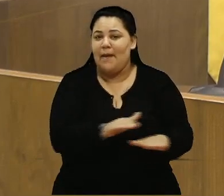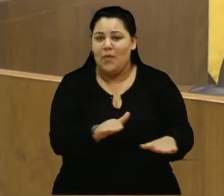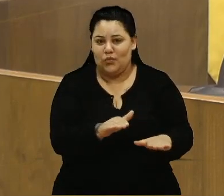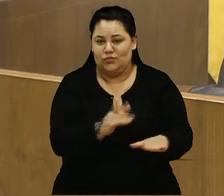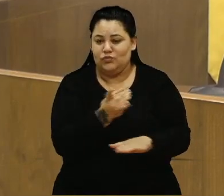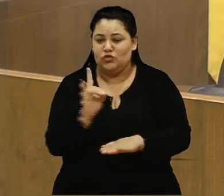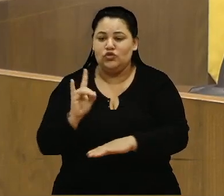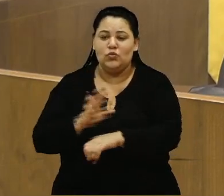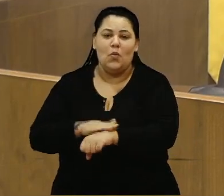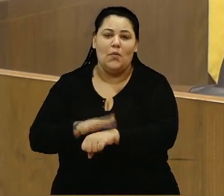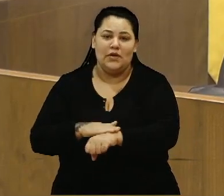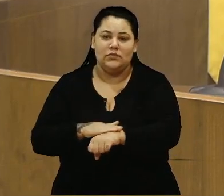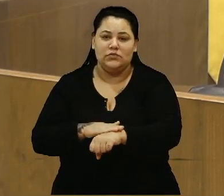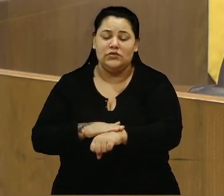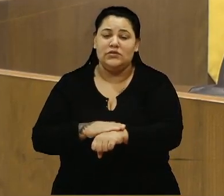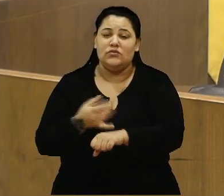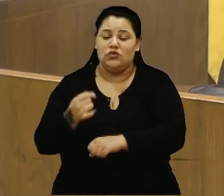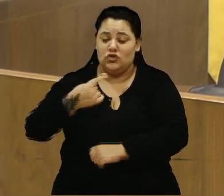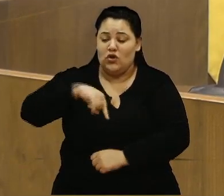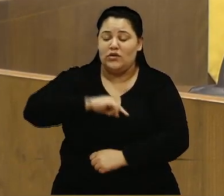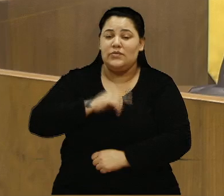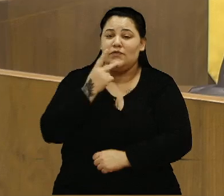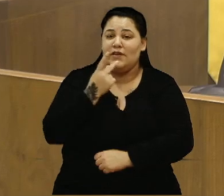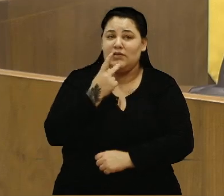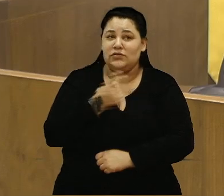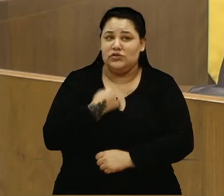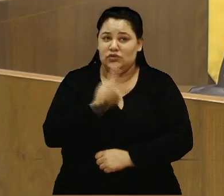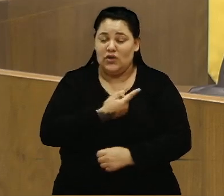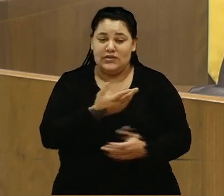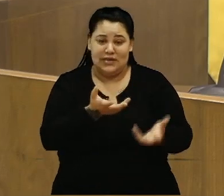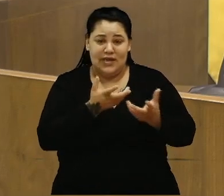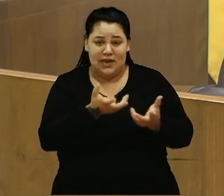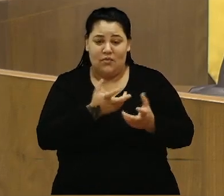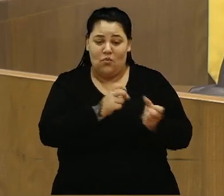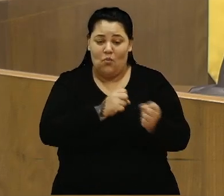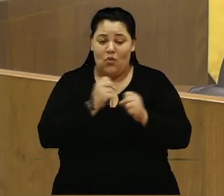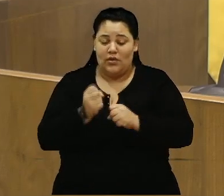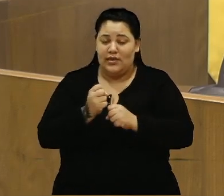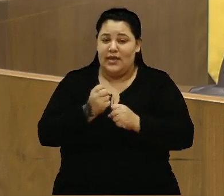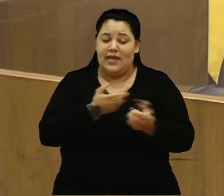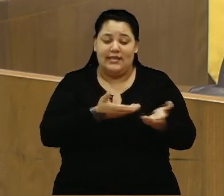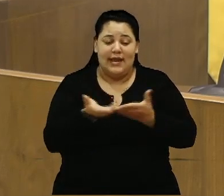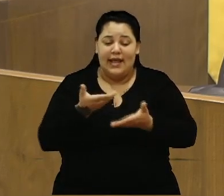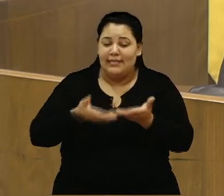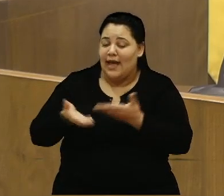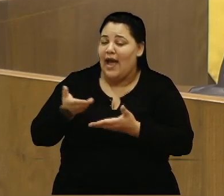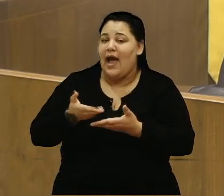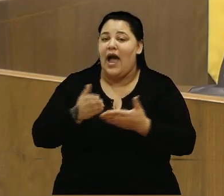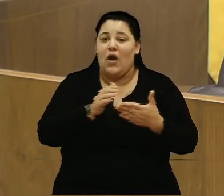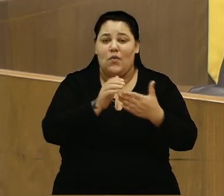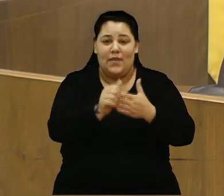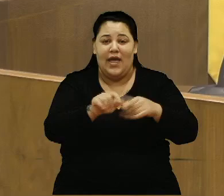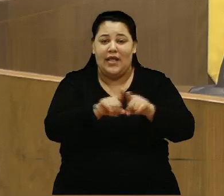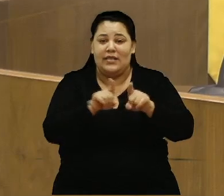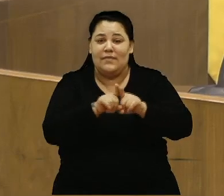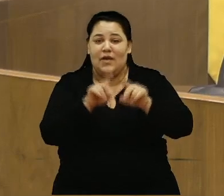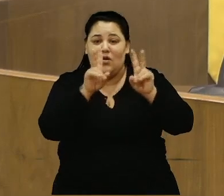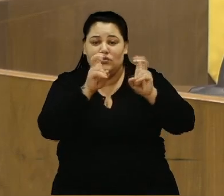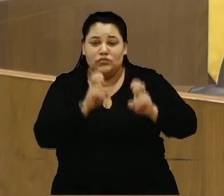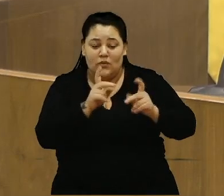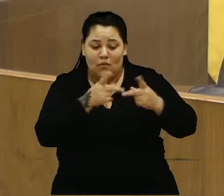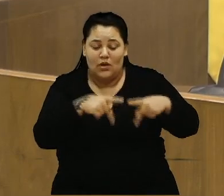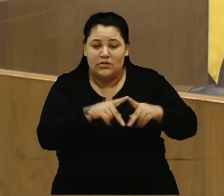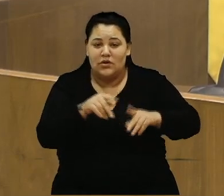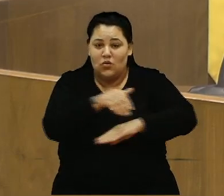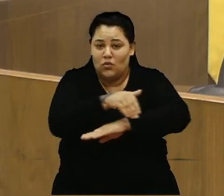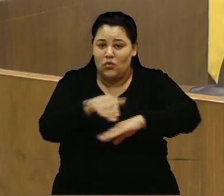período. Então, se nós estamos dizendo que nós queremos poder tratar, acompanhar, enfrentar esse tema da população em situação de rua,